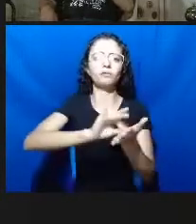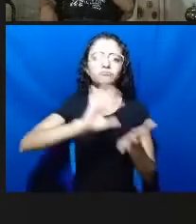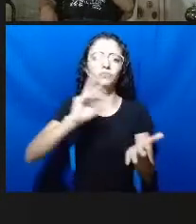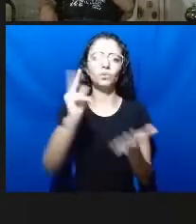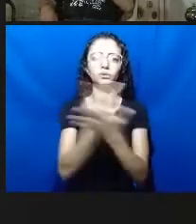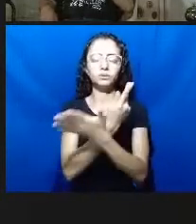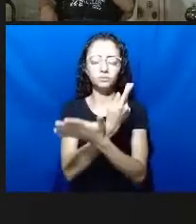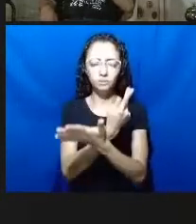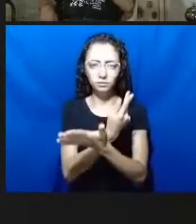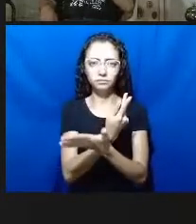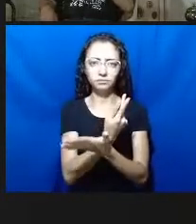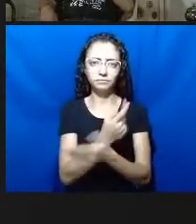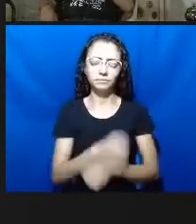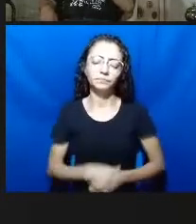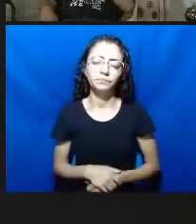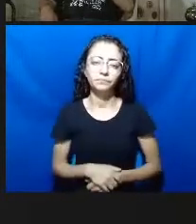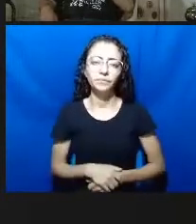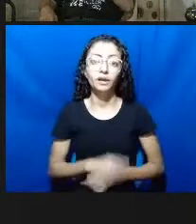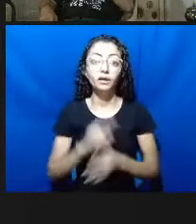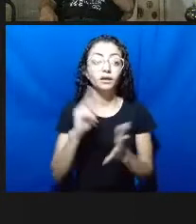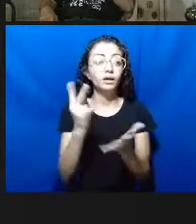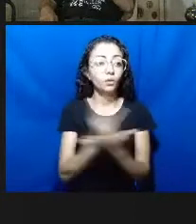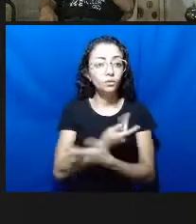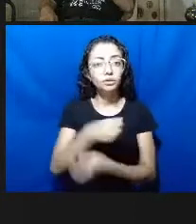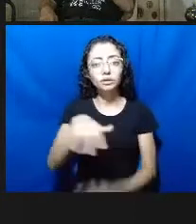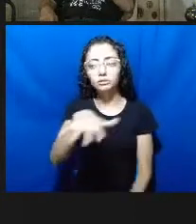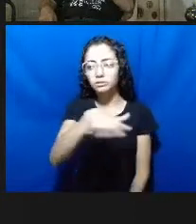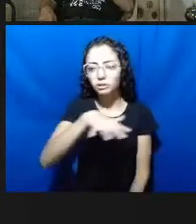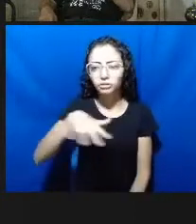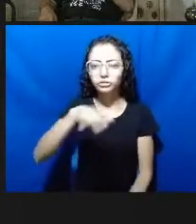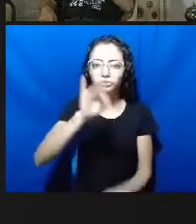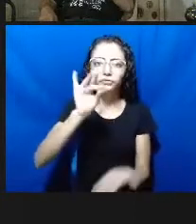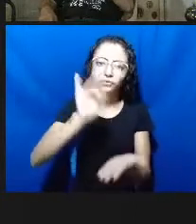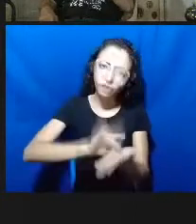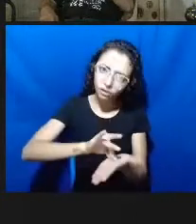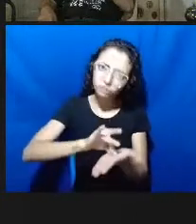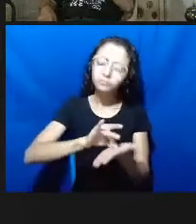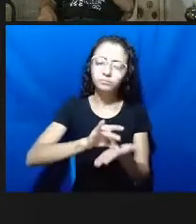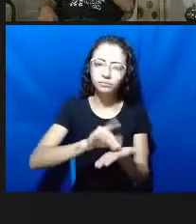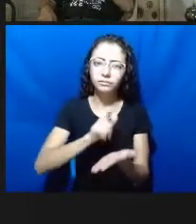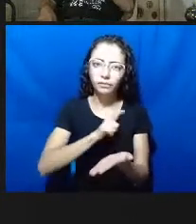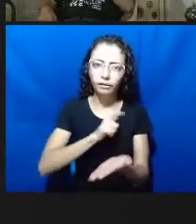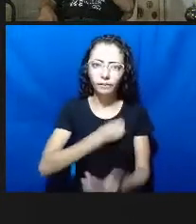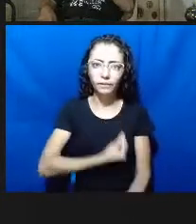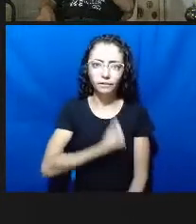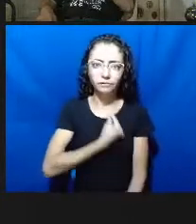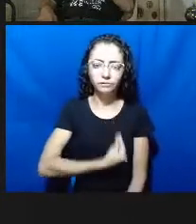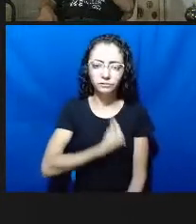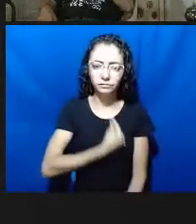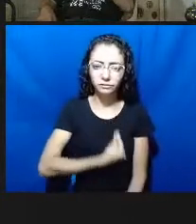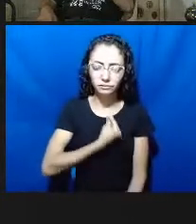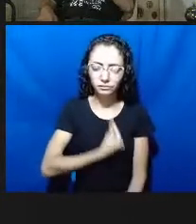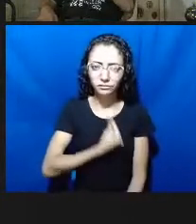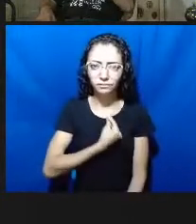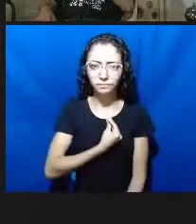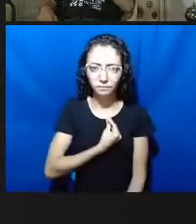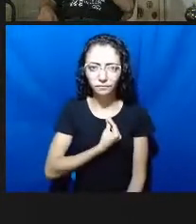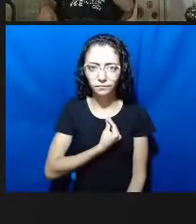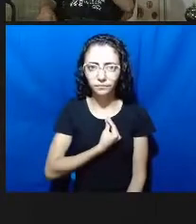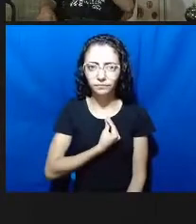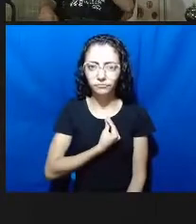Um fato cromático que acontece no ambiente, é real, ele é, digamos assim, absolutamente real,